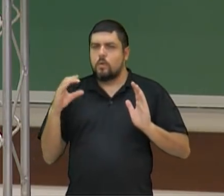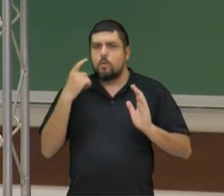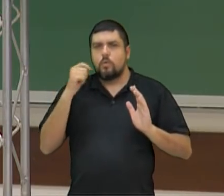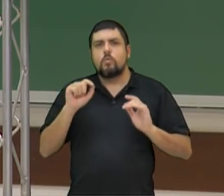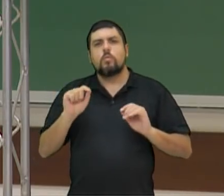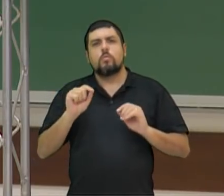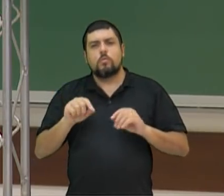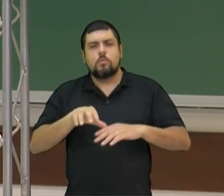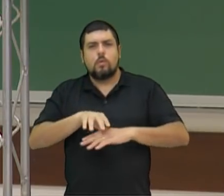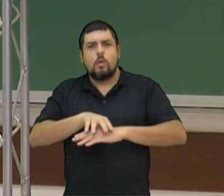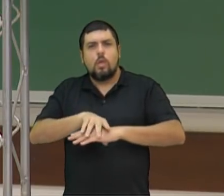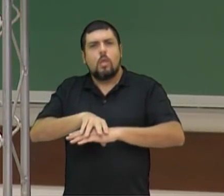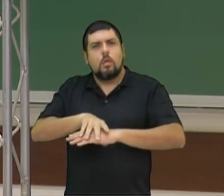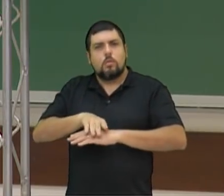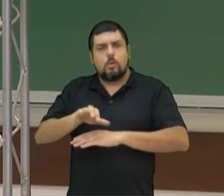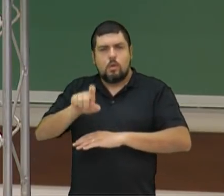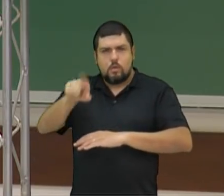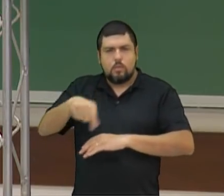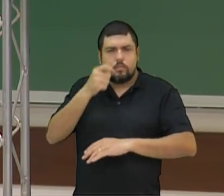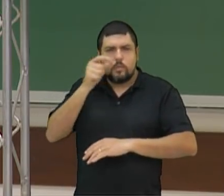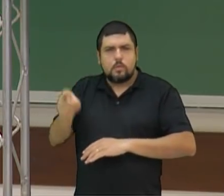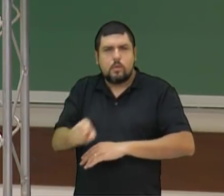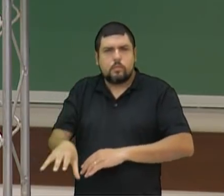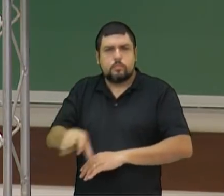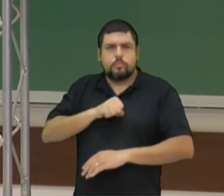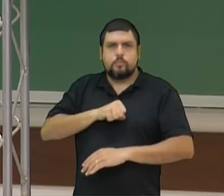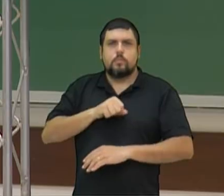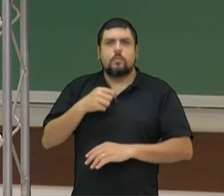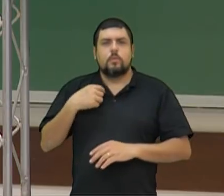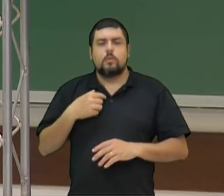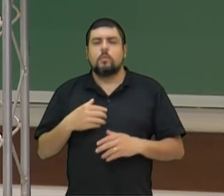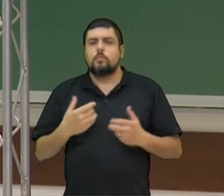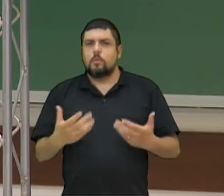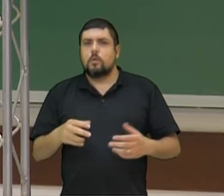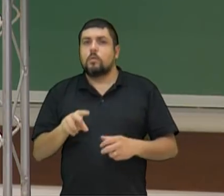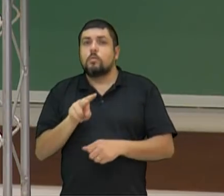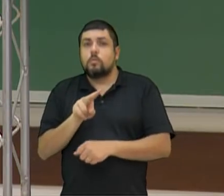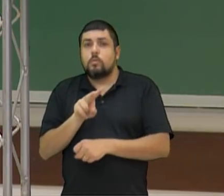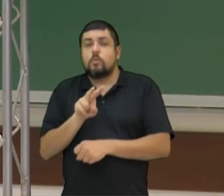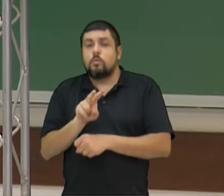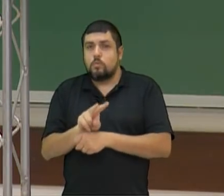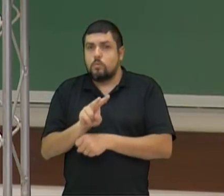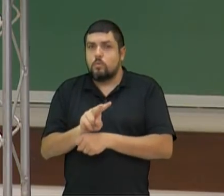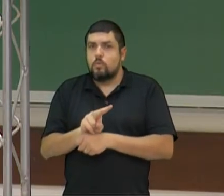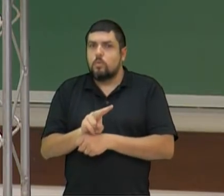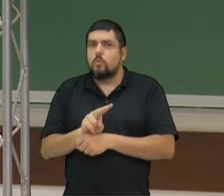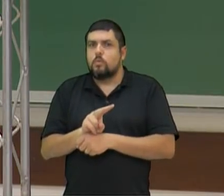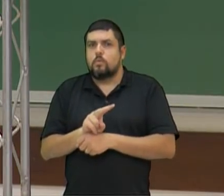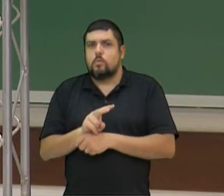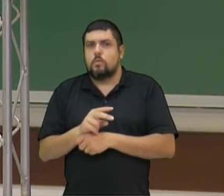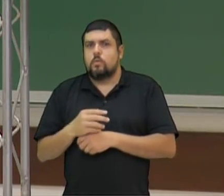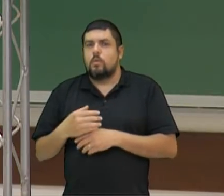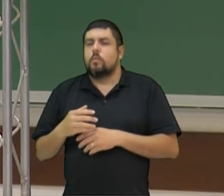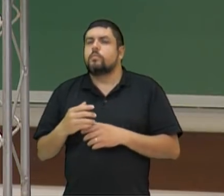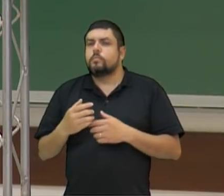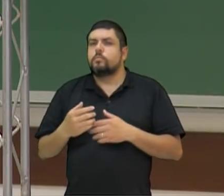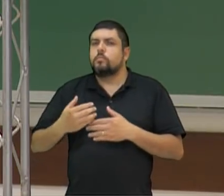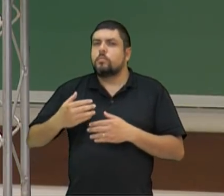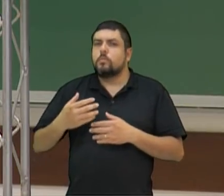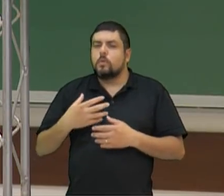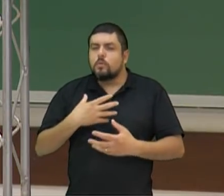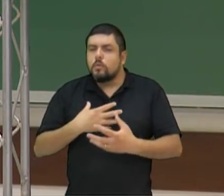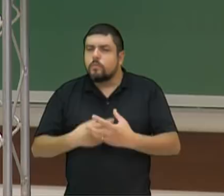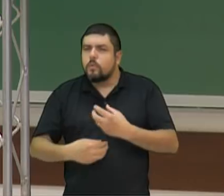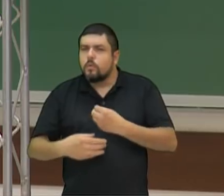podem ser causadas pelos ratos. Por isso que temos que tomar muito cuidado e por isso que de geração em geração, talvez